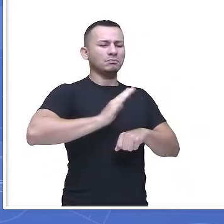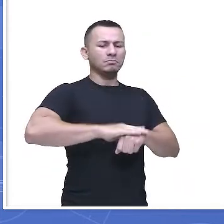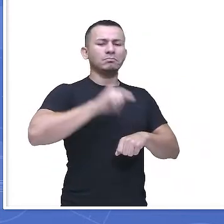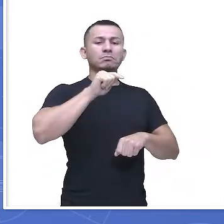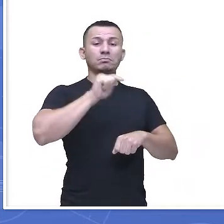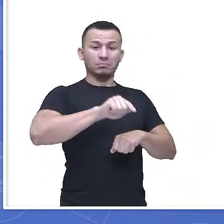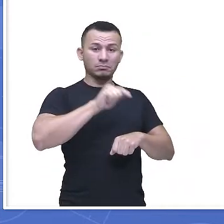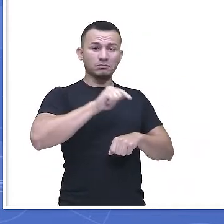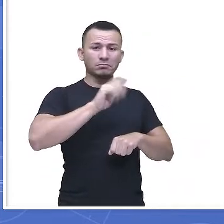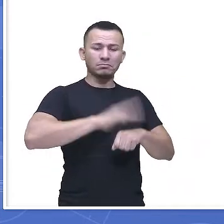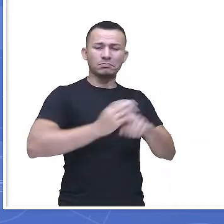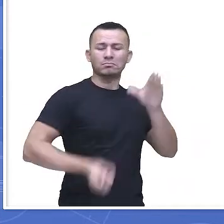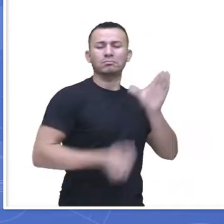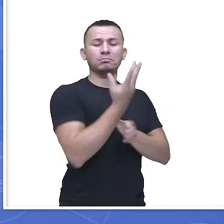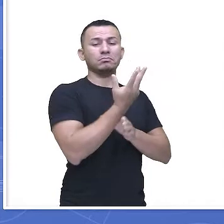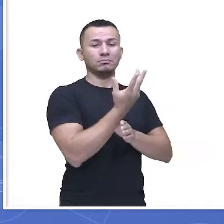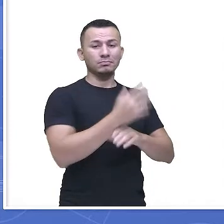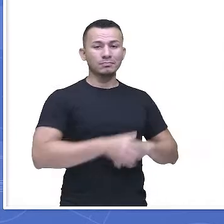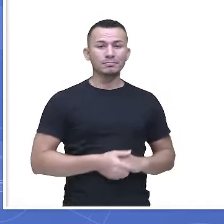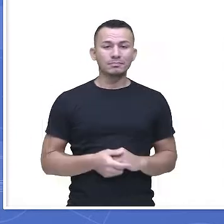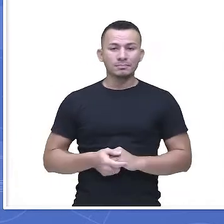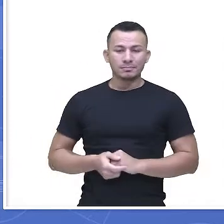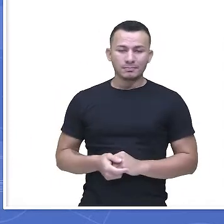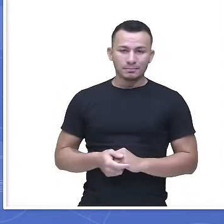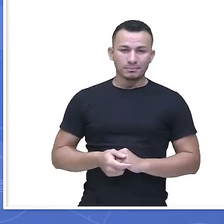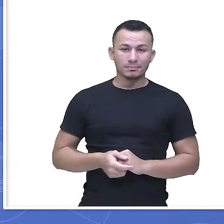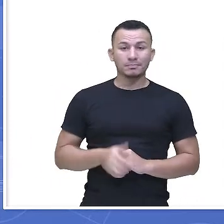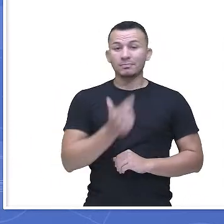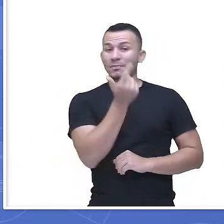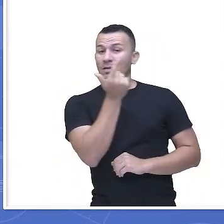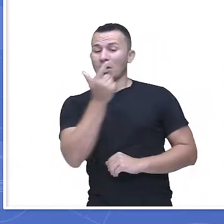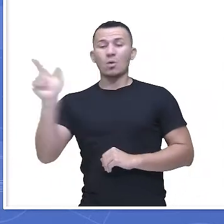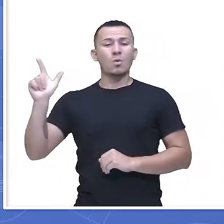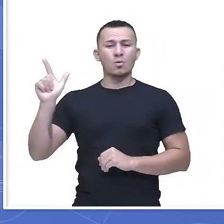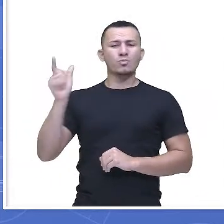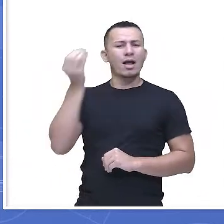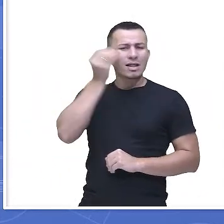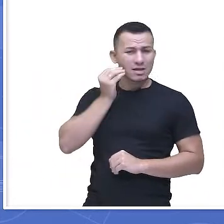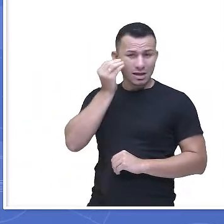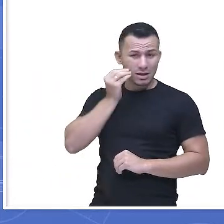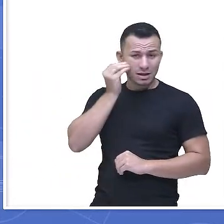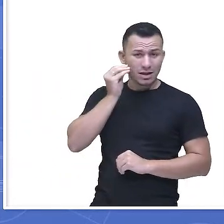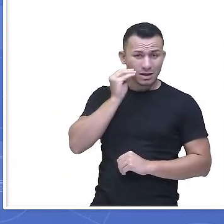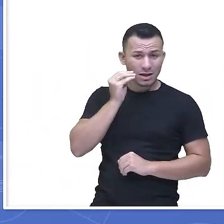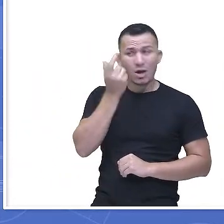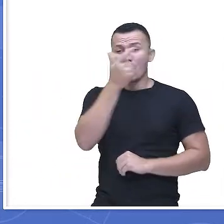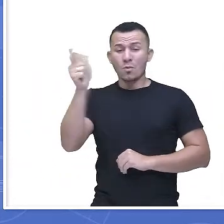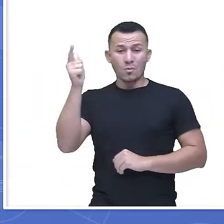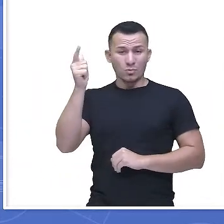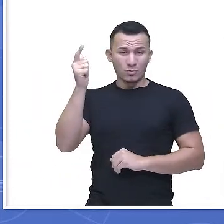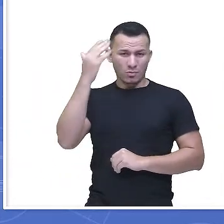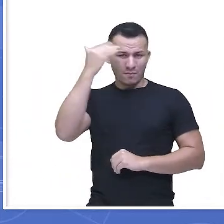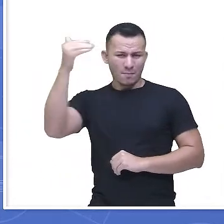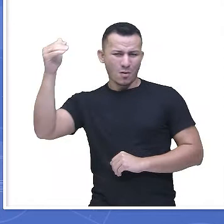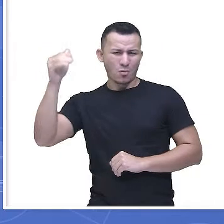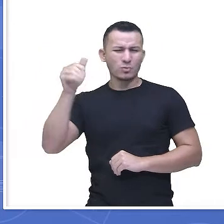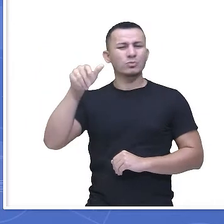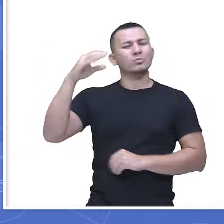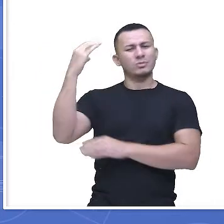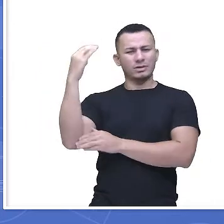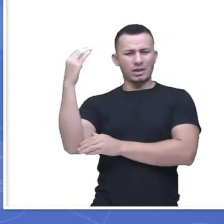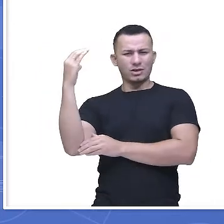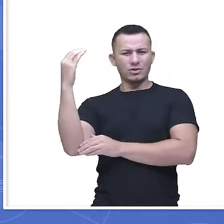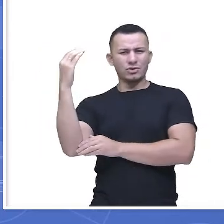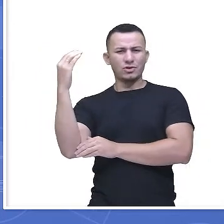forma espontânea. E aí vem um outro experimento do outro cientista para